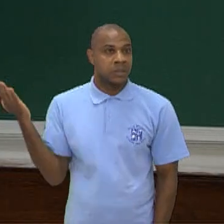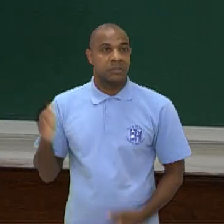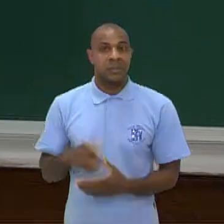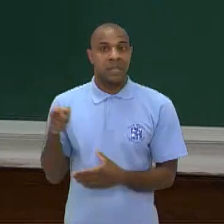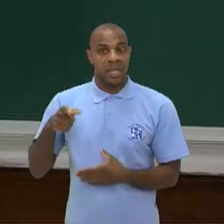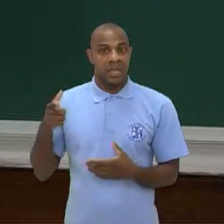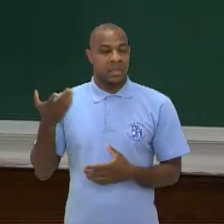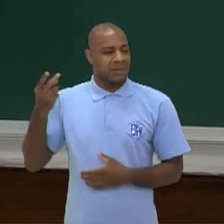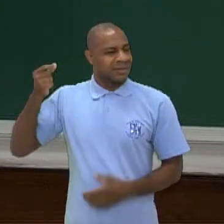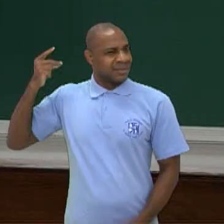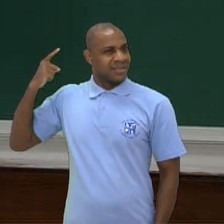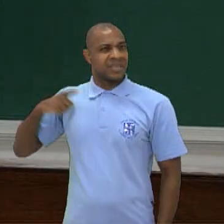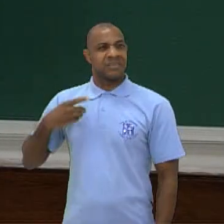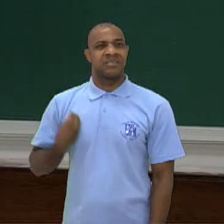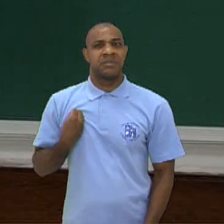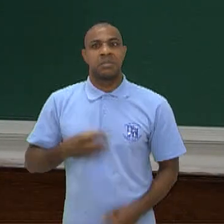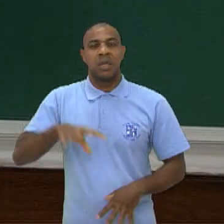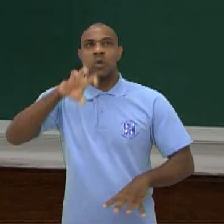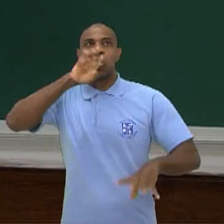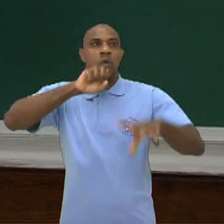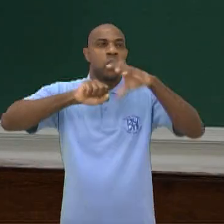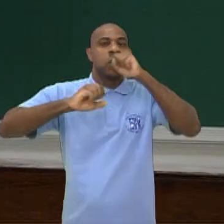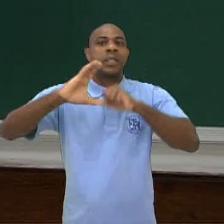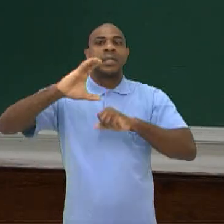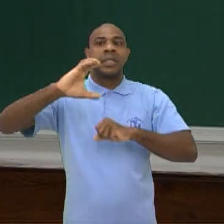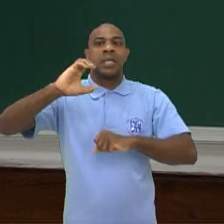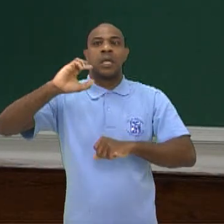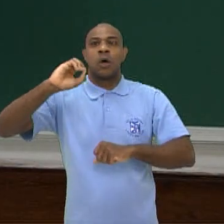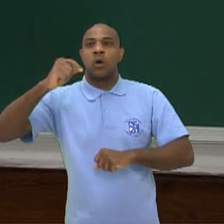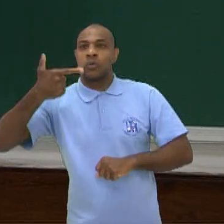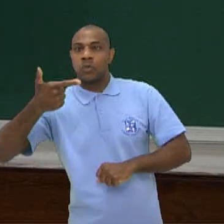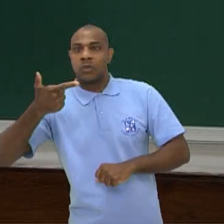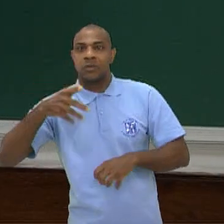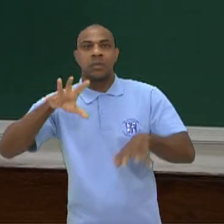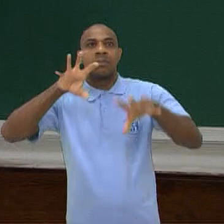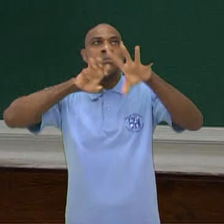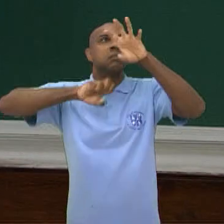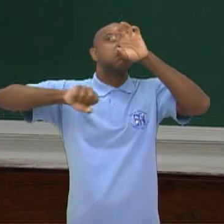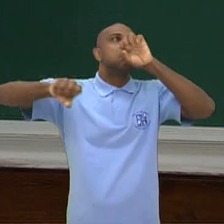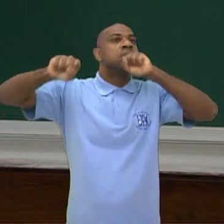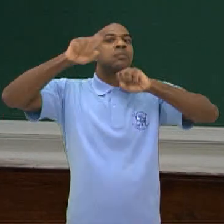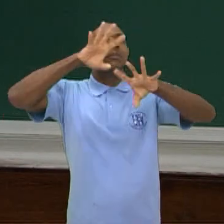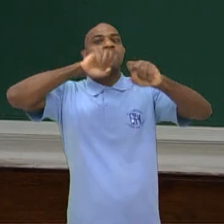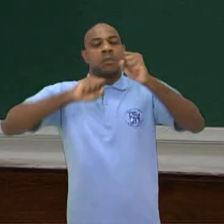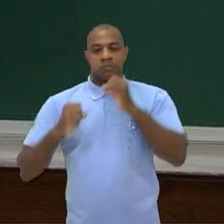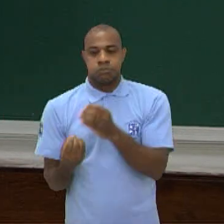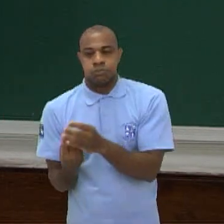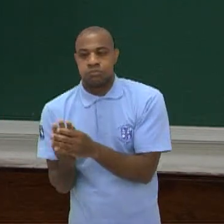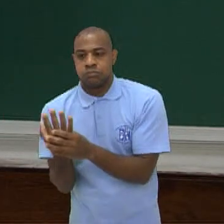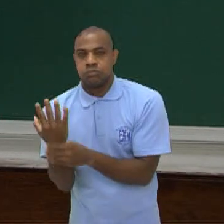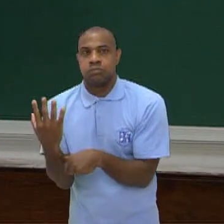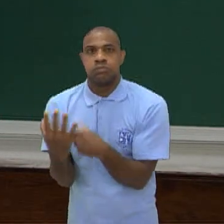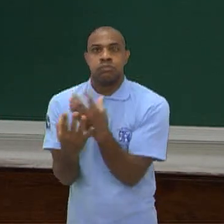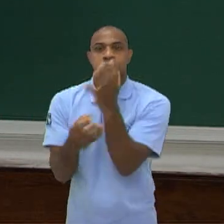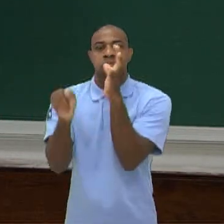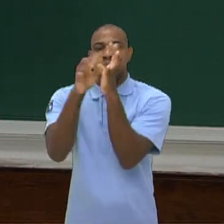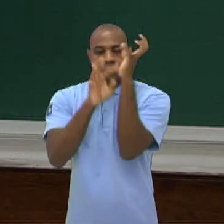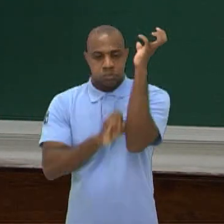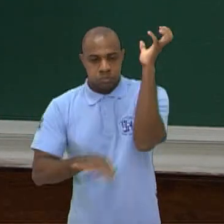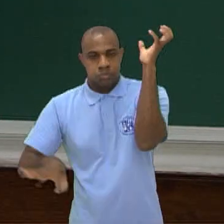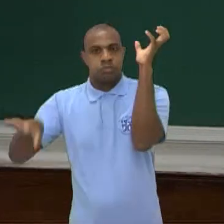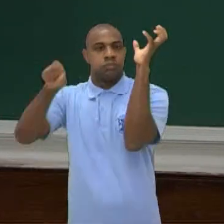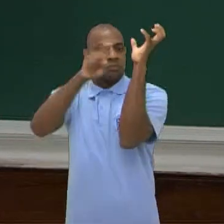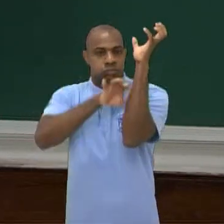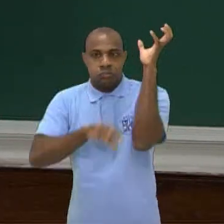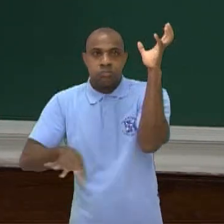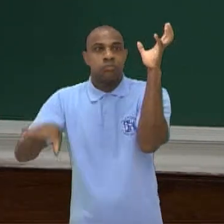elas surgiram, tinha bastante gás carbônico no ar, então a Terra era mais quente. Conforme elas foram crescendo, fazendo fotossíntese, elas foram sequestrando cada vez